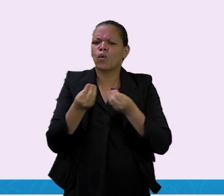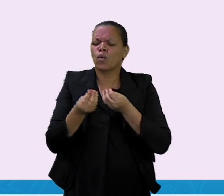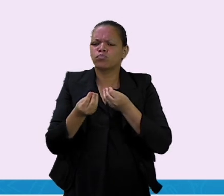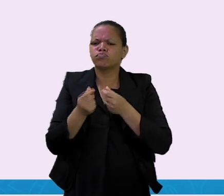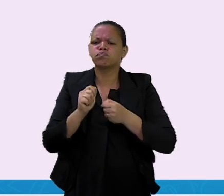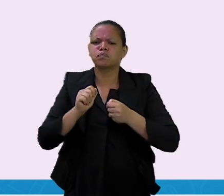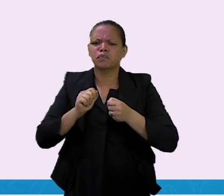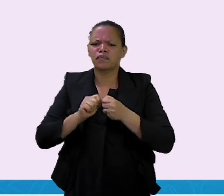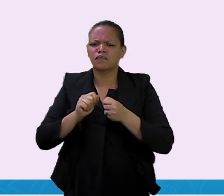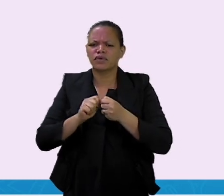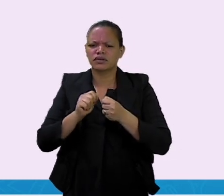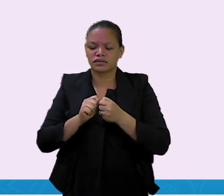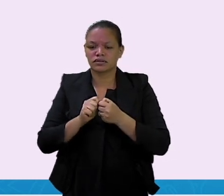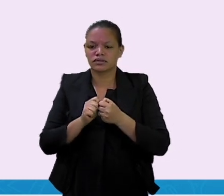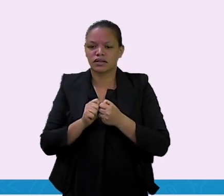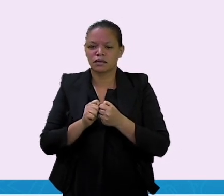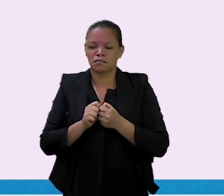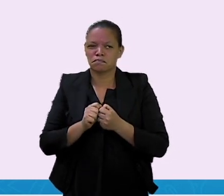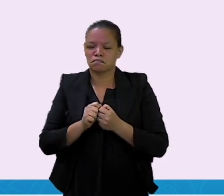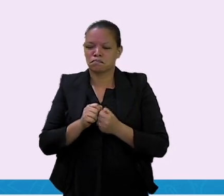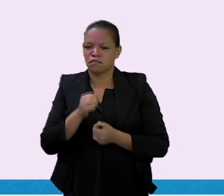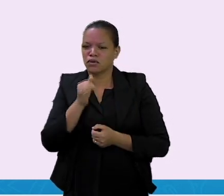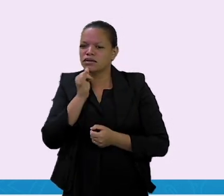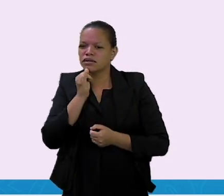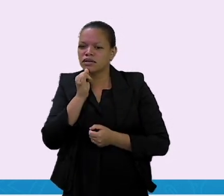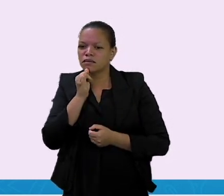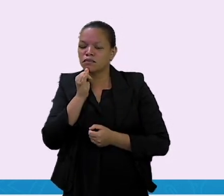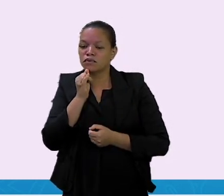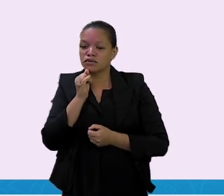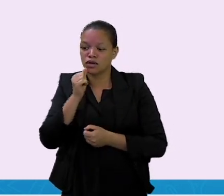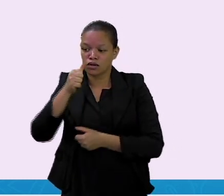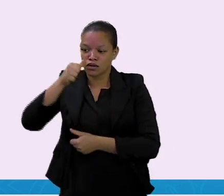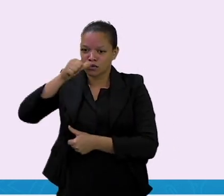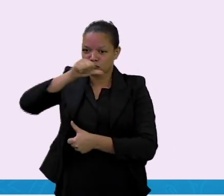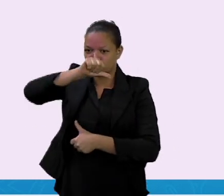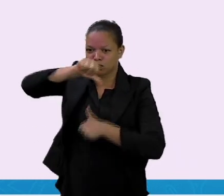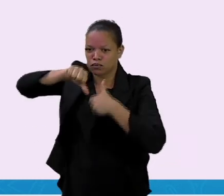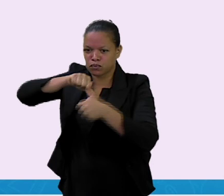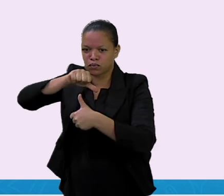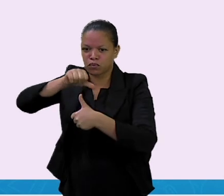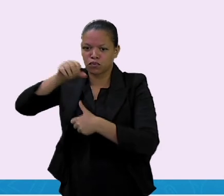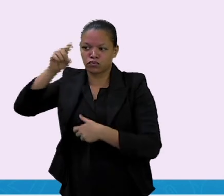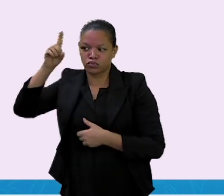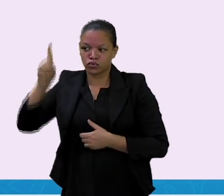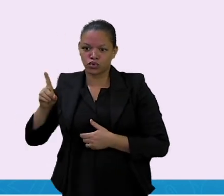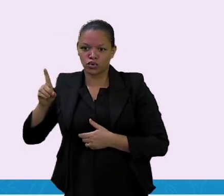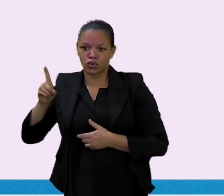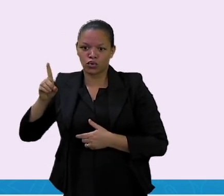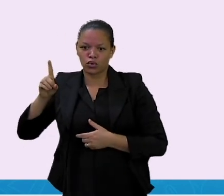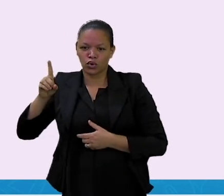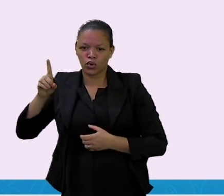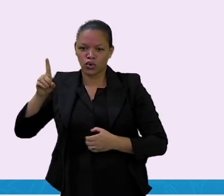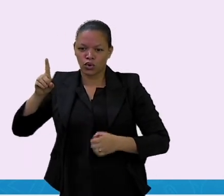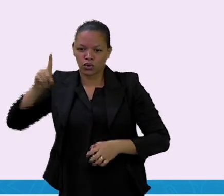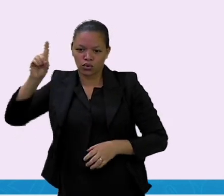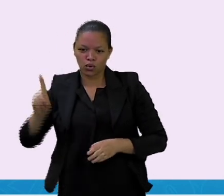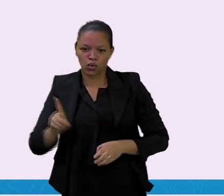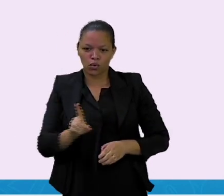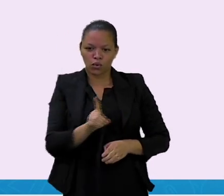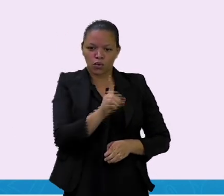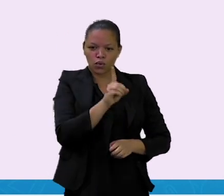a esquerda? Nós vamos fazer o quê? Dividir por 10. Então, é dividido o número que você